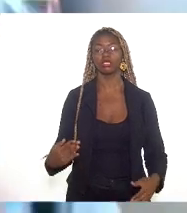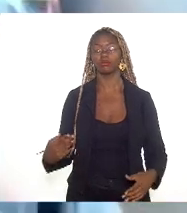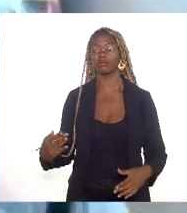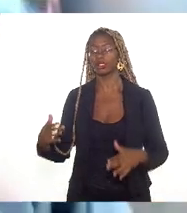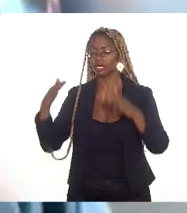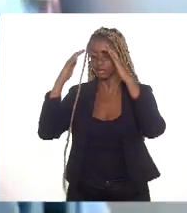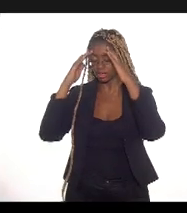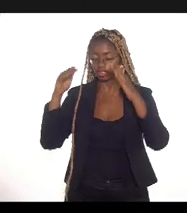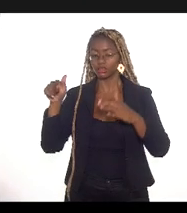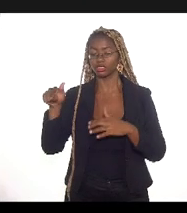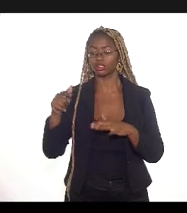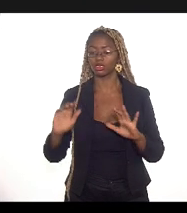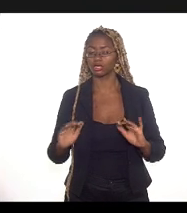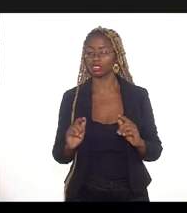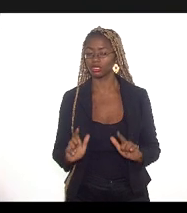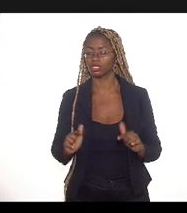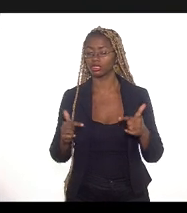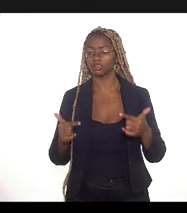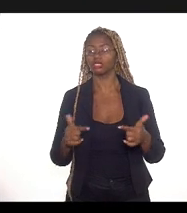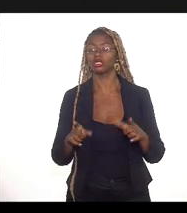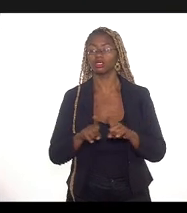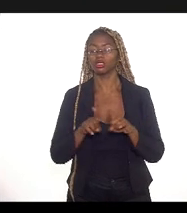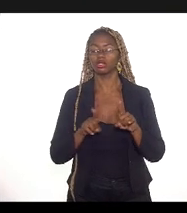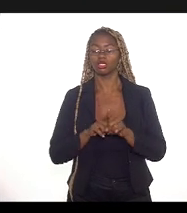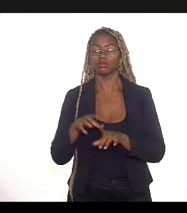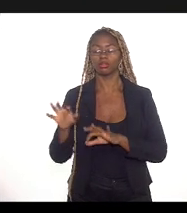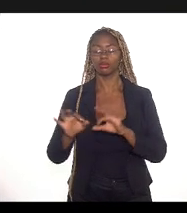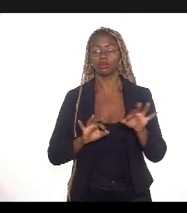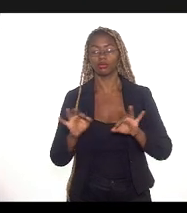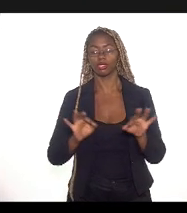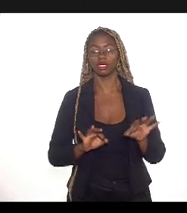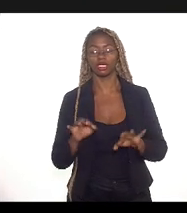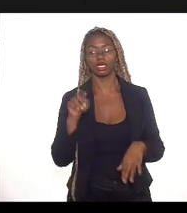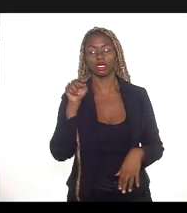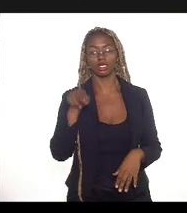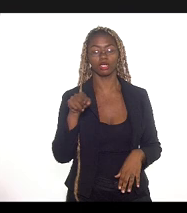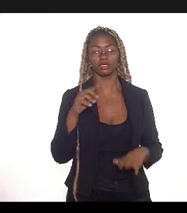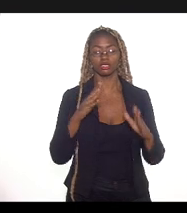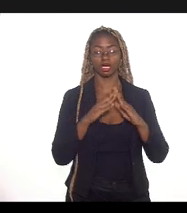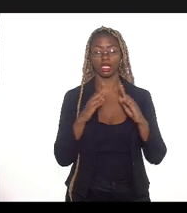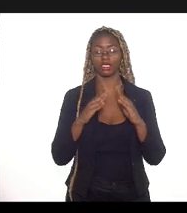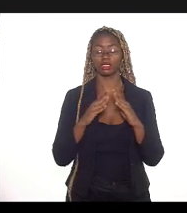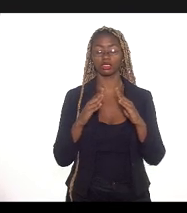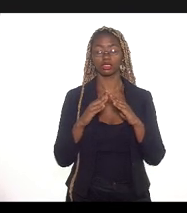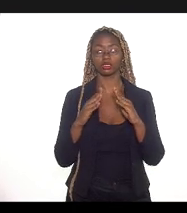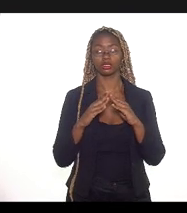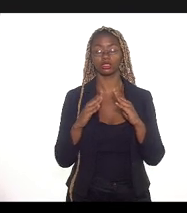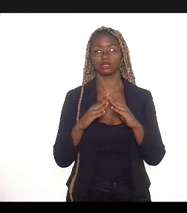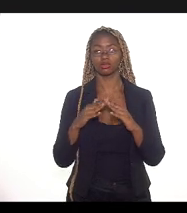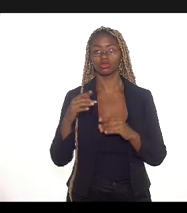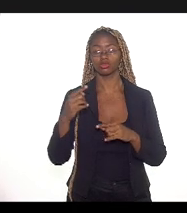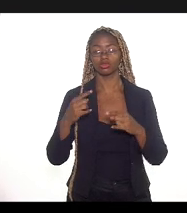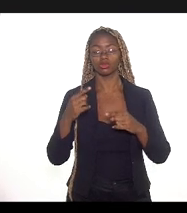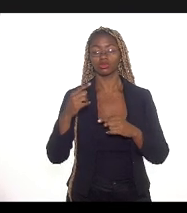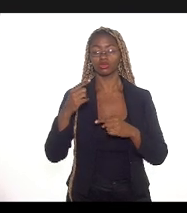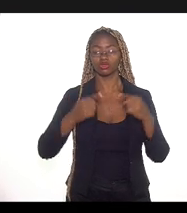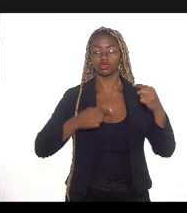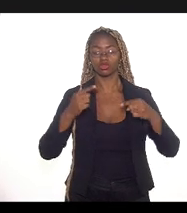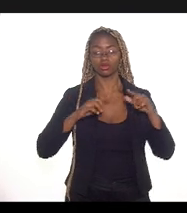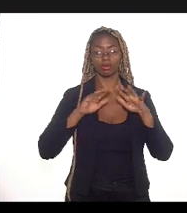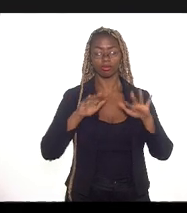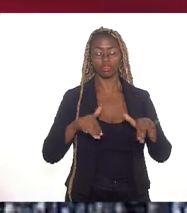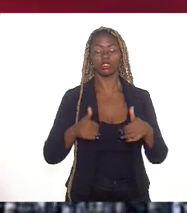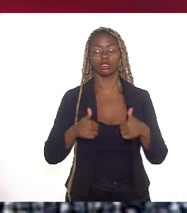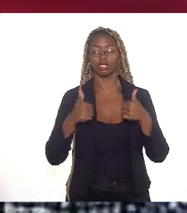E entendo que nós construímos nessa casa todo o diálogo no sentido de aperfeiçoar o projeto